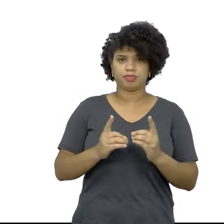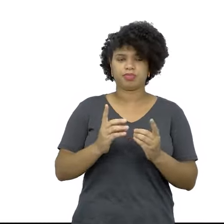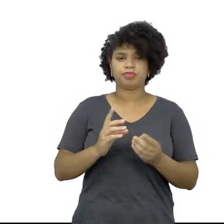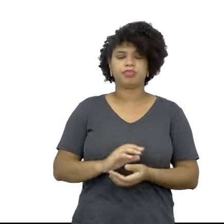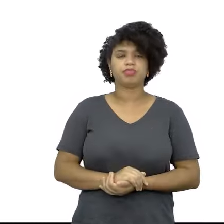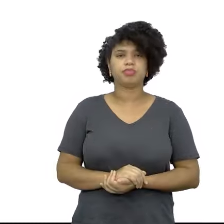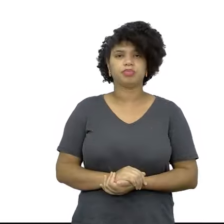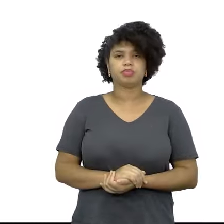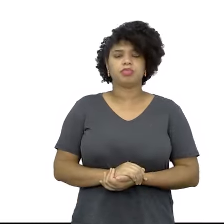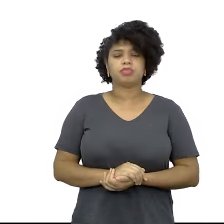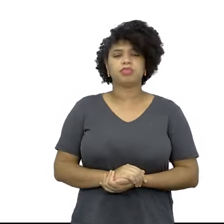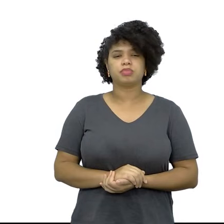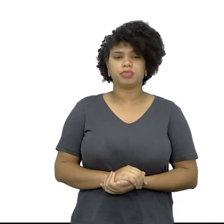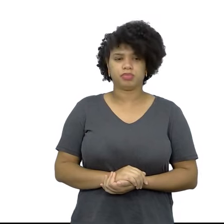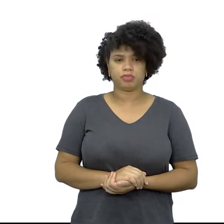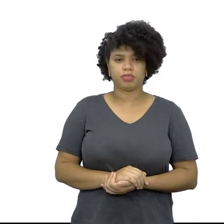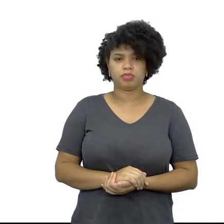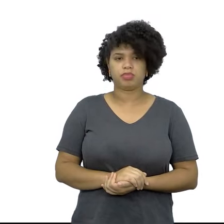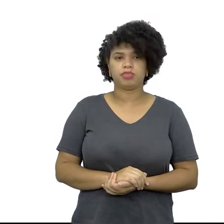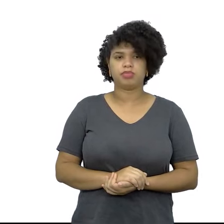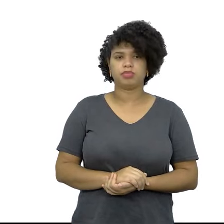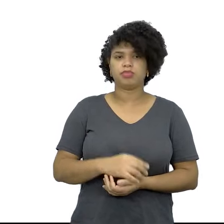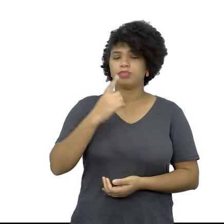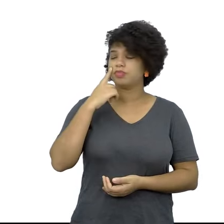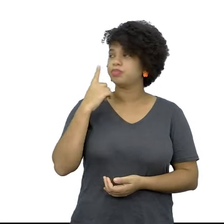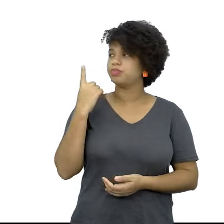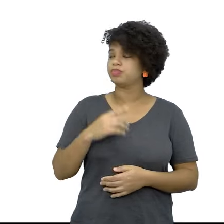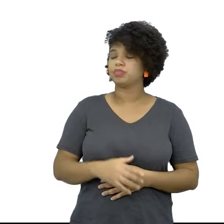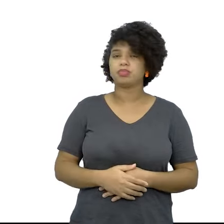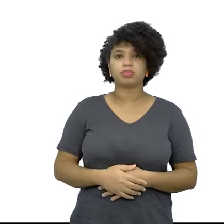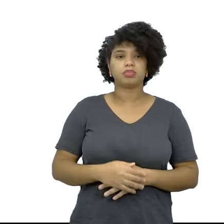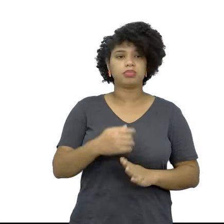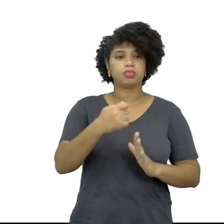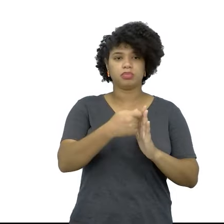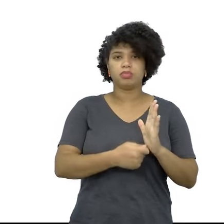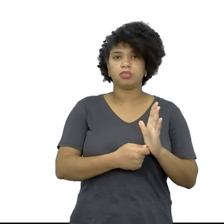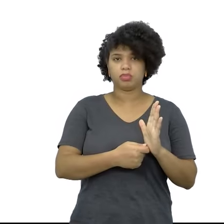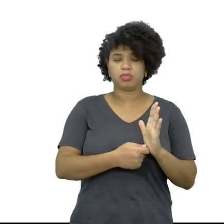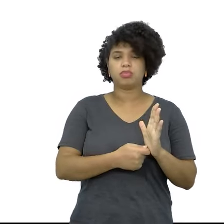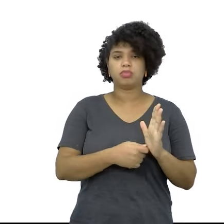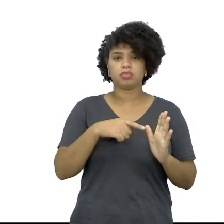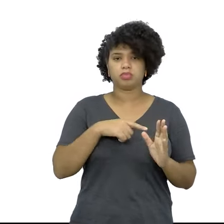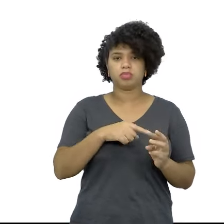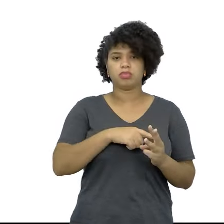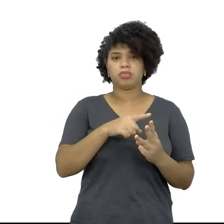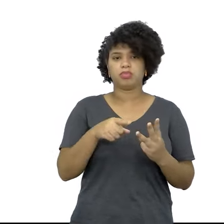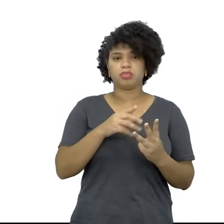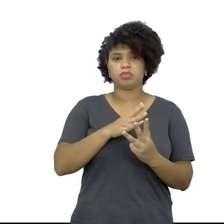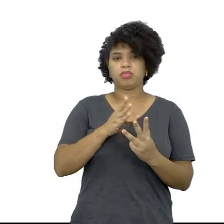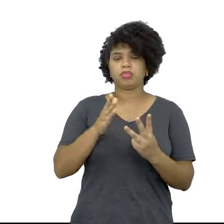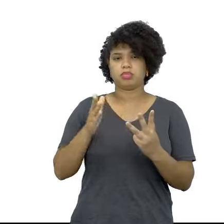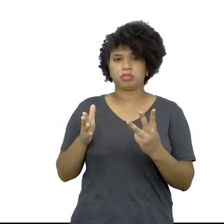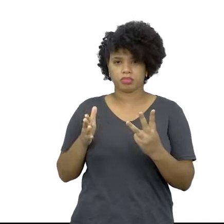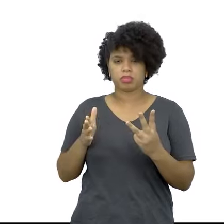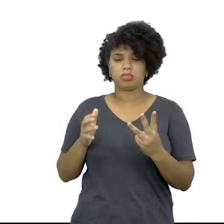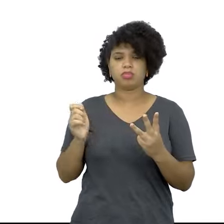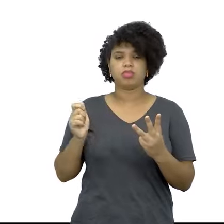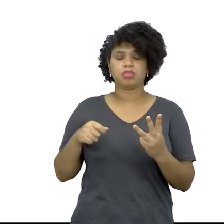didático. Lançando aqui, nós temos a nossa agenda de trabalho, onde vocês podem